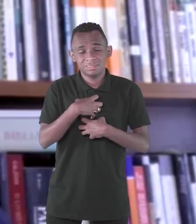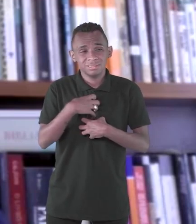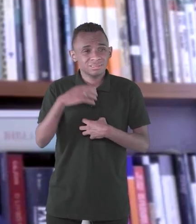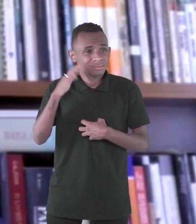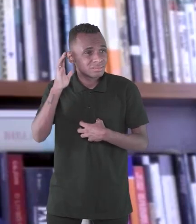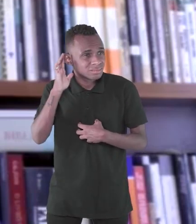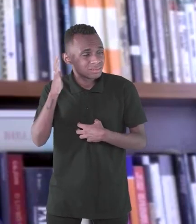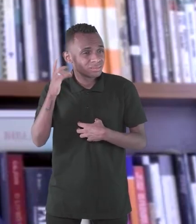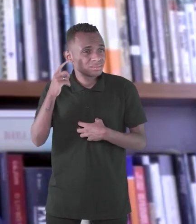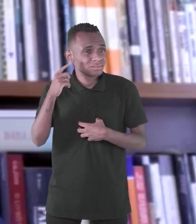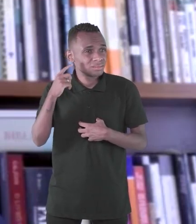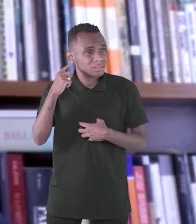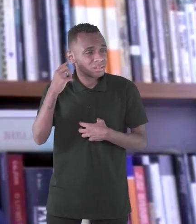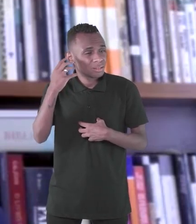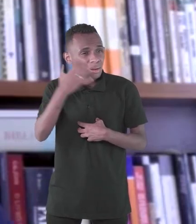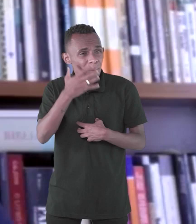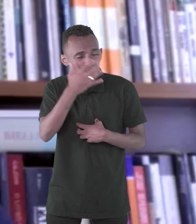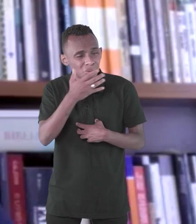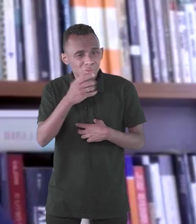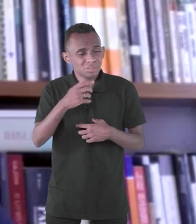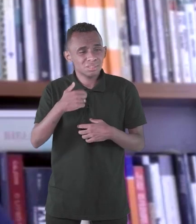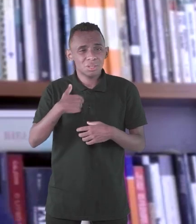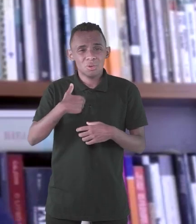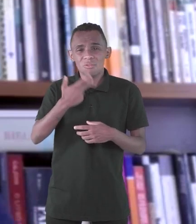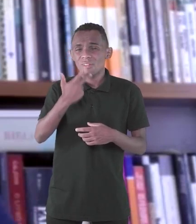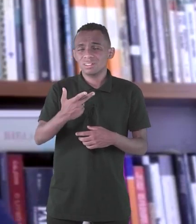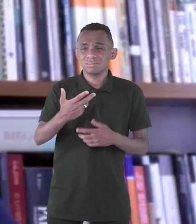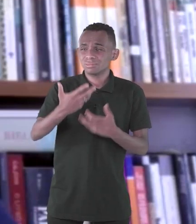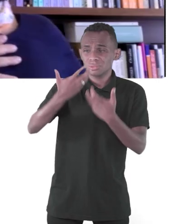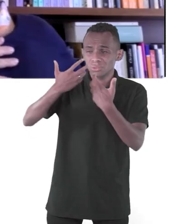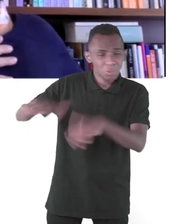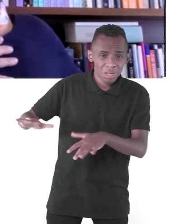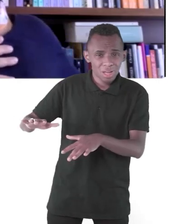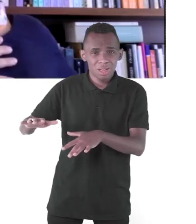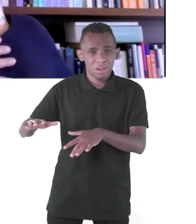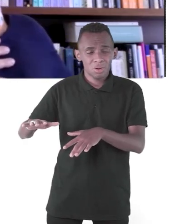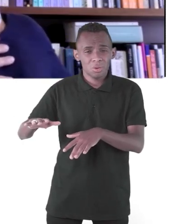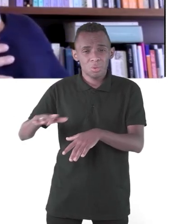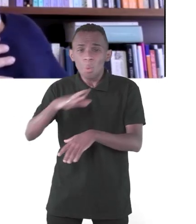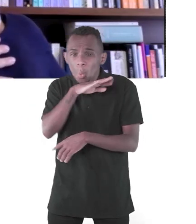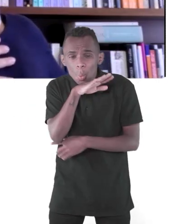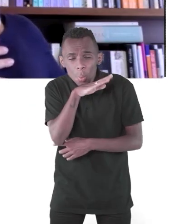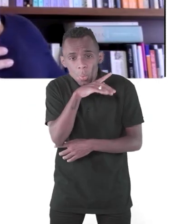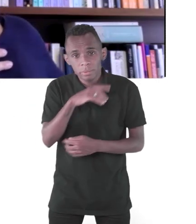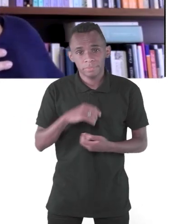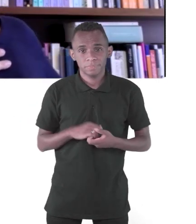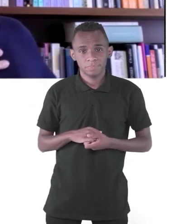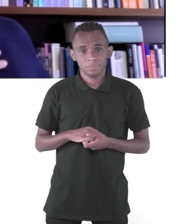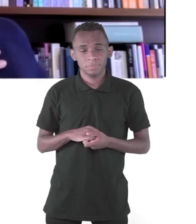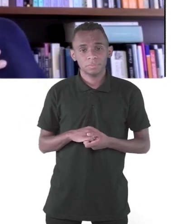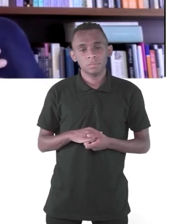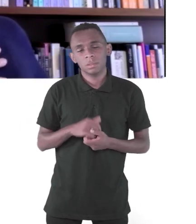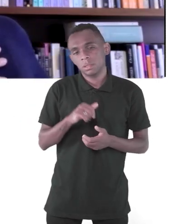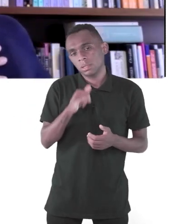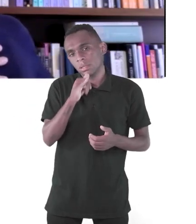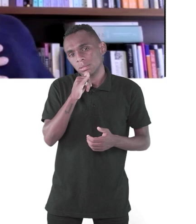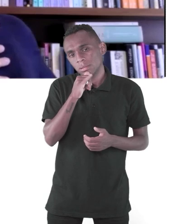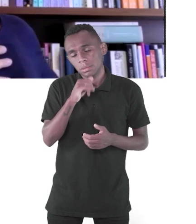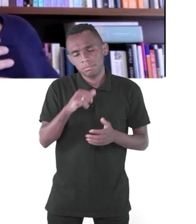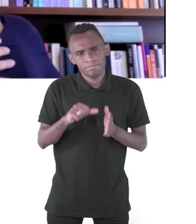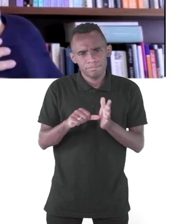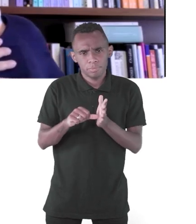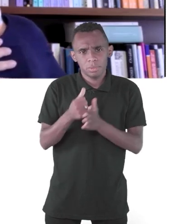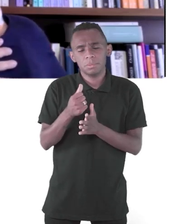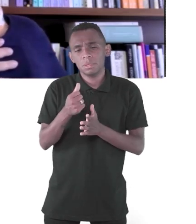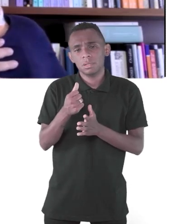falei, ai, não, horrível, não vou ouvir. Eu demoro, às vezes, os primeiros, por exemplo, o primeiro disco do Chico